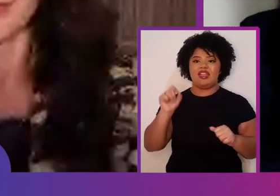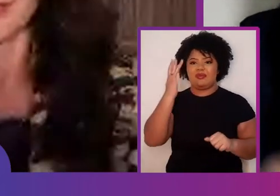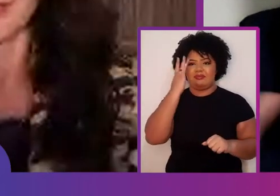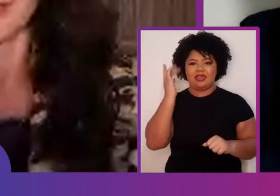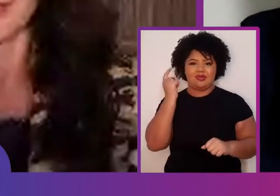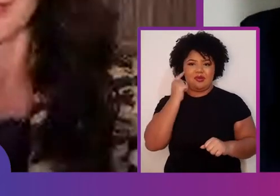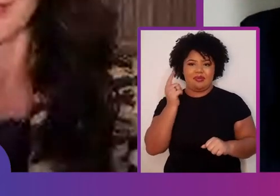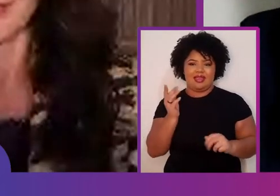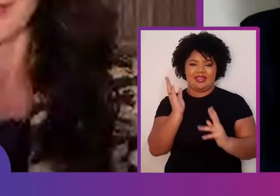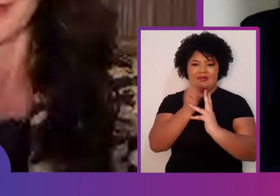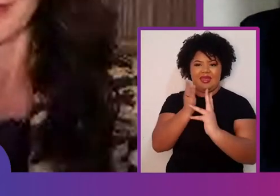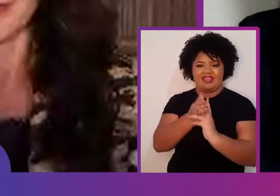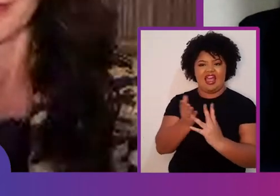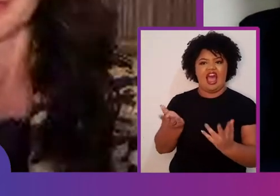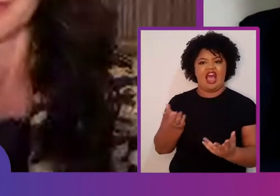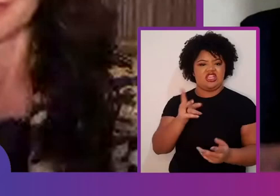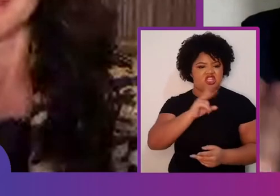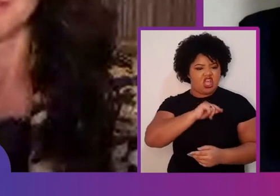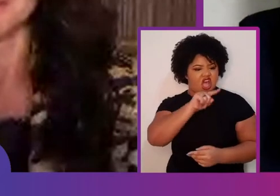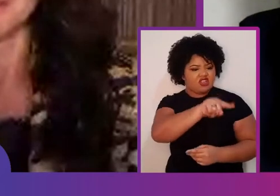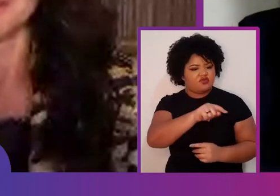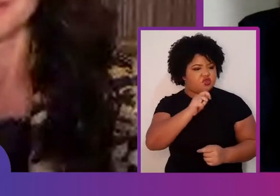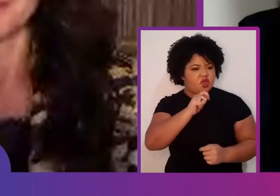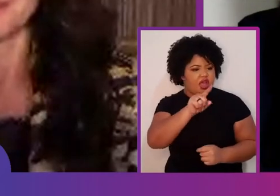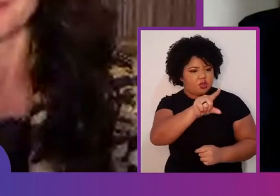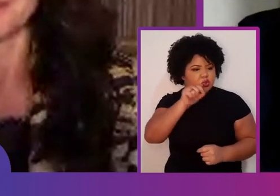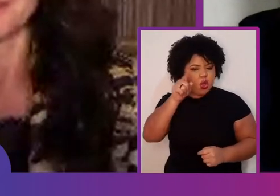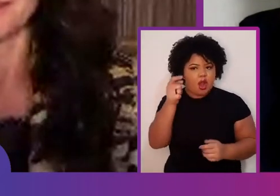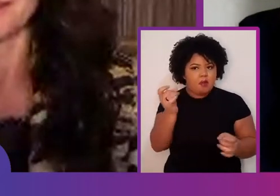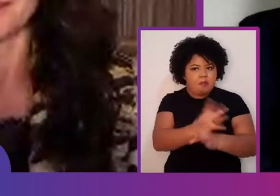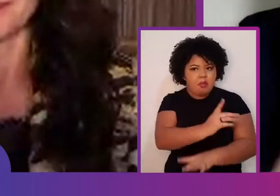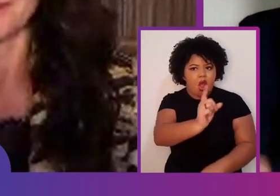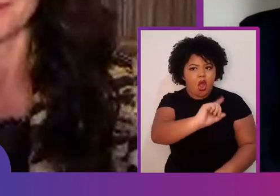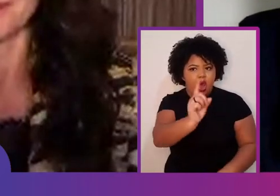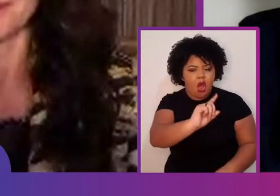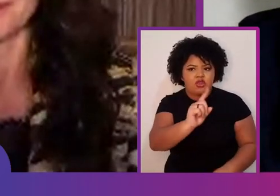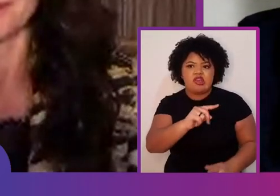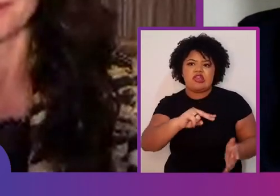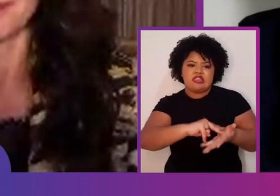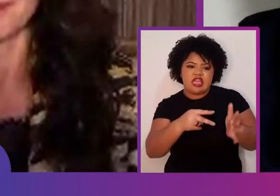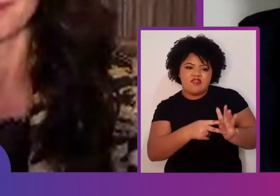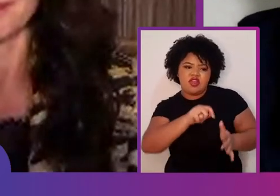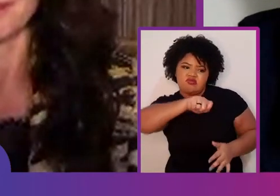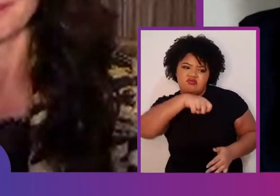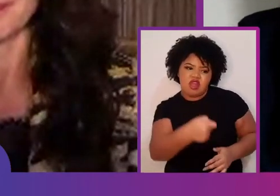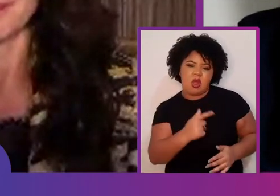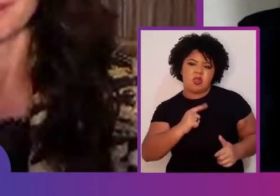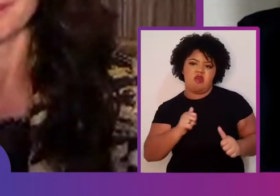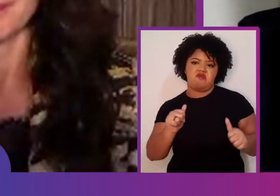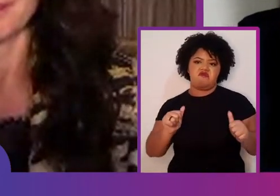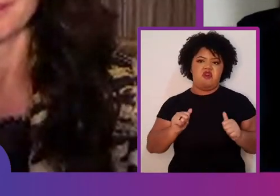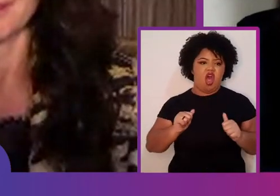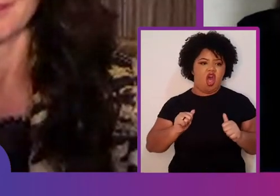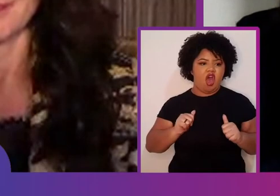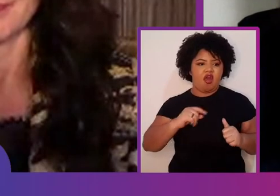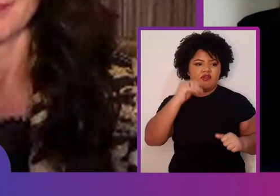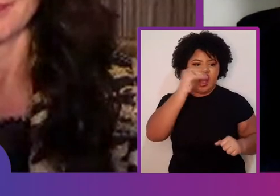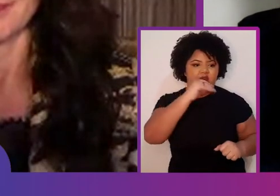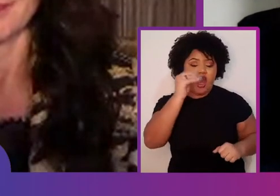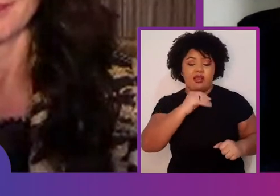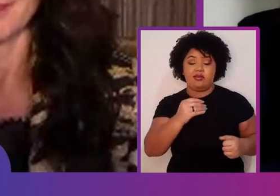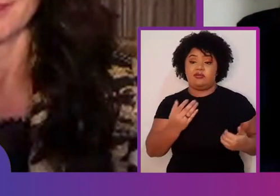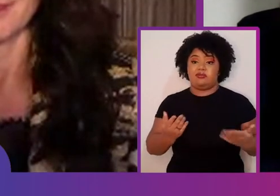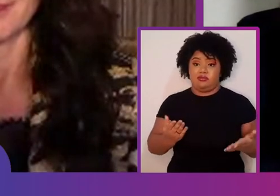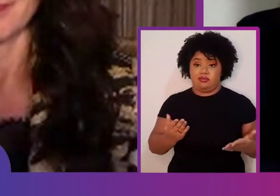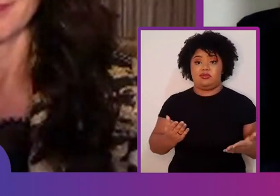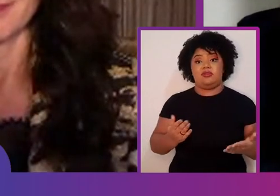tomou partido? Então você está no muro, né? Então significa que você não tem lado. E a verdade é que a gente sente a necessidade de se posicionar